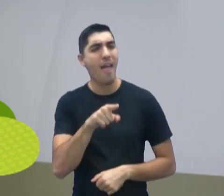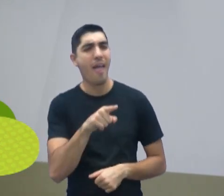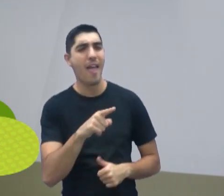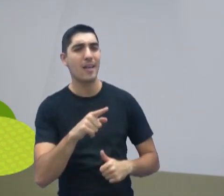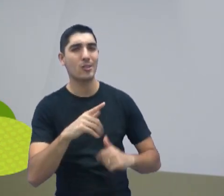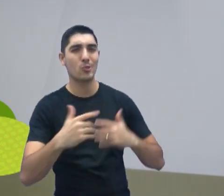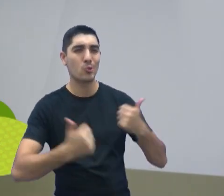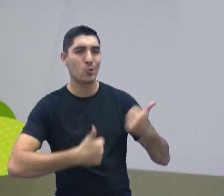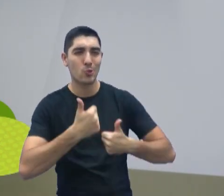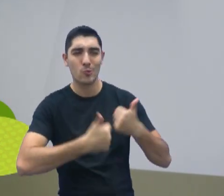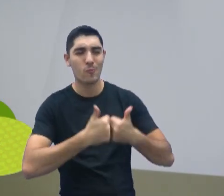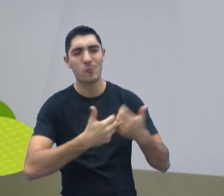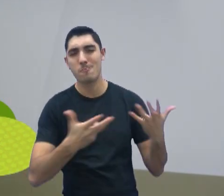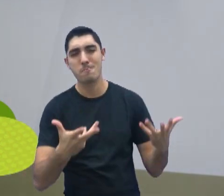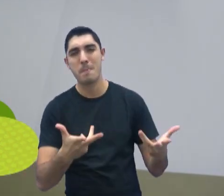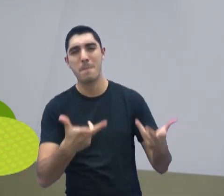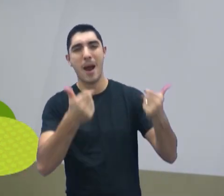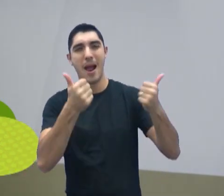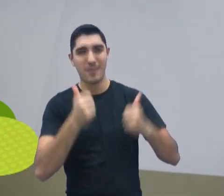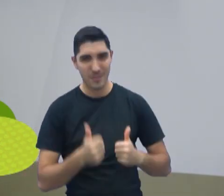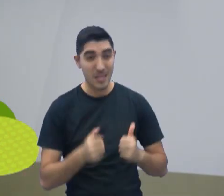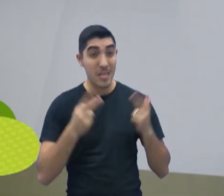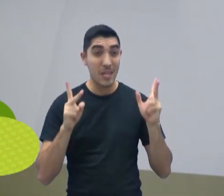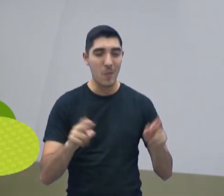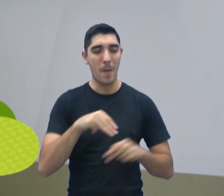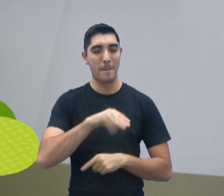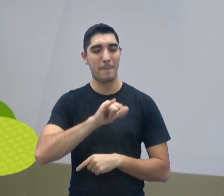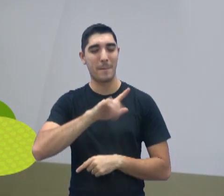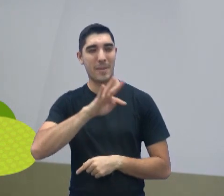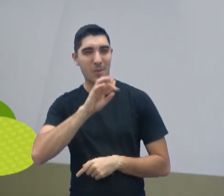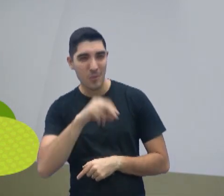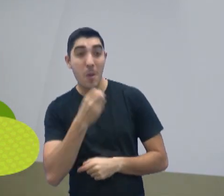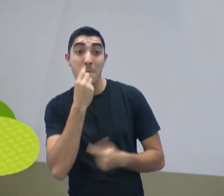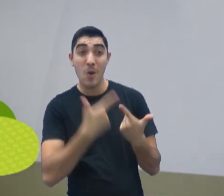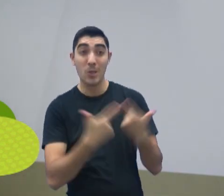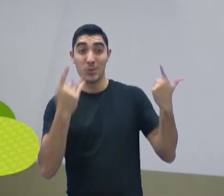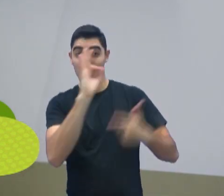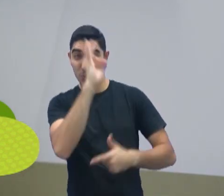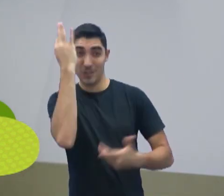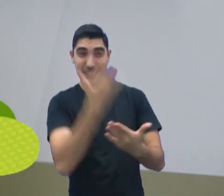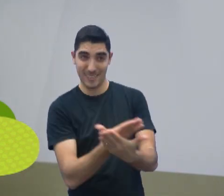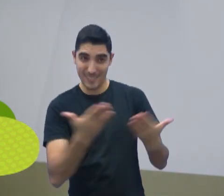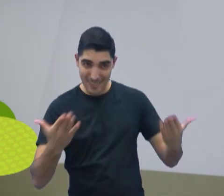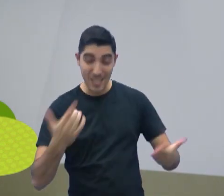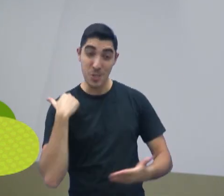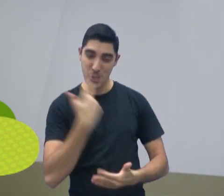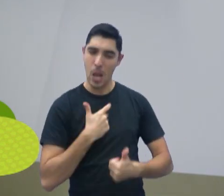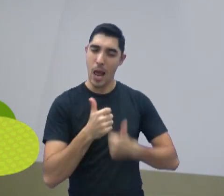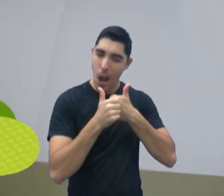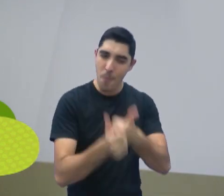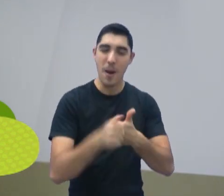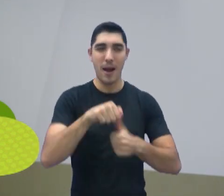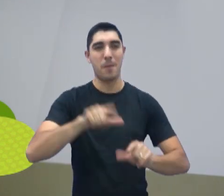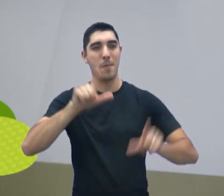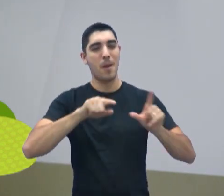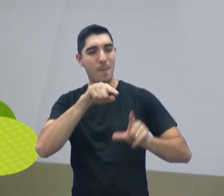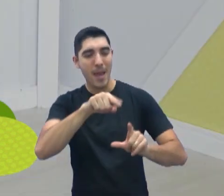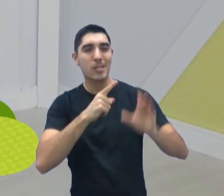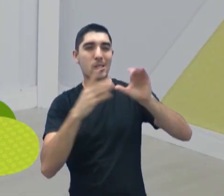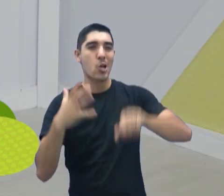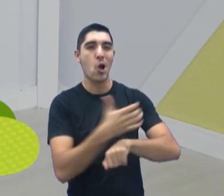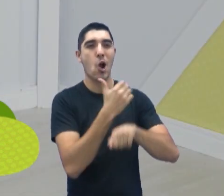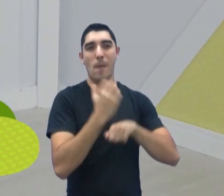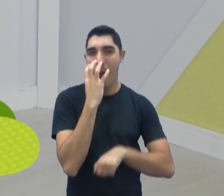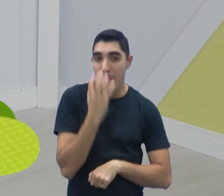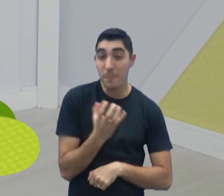Neves? Maravilhosa a Copa Capivara. Boa sorte pra todo mundo. Boa sorte pra todo mundo. A gente vai acompanhar sempre aqui no Hora do Esporte a carismática Copa Capivara. E